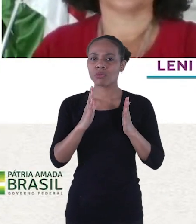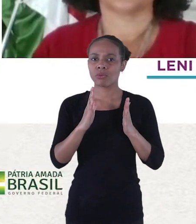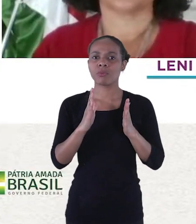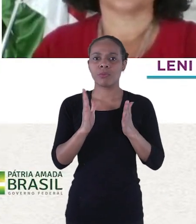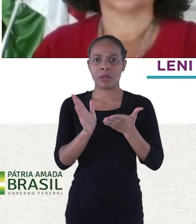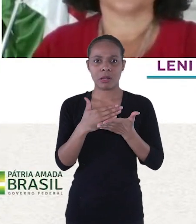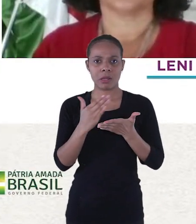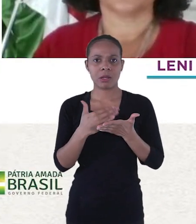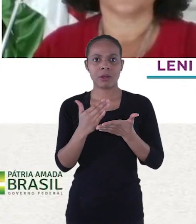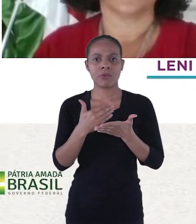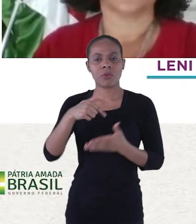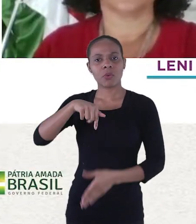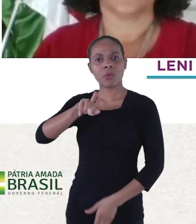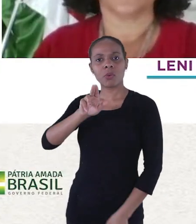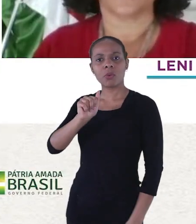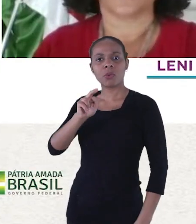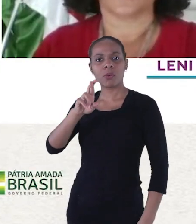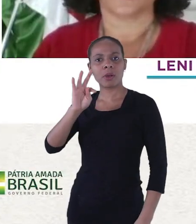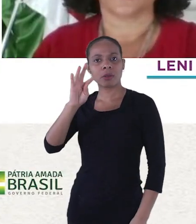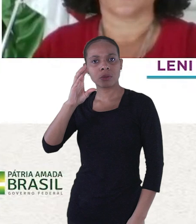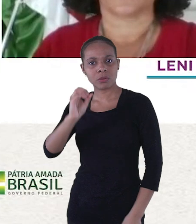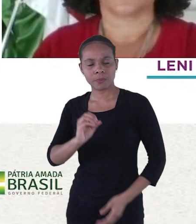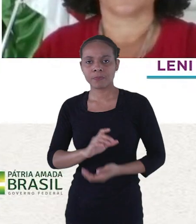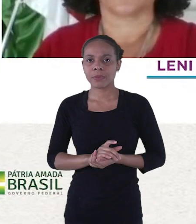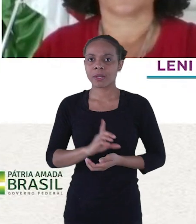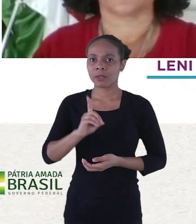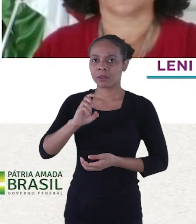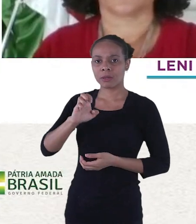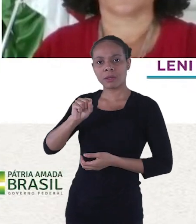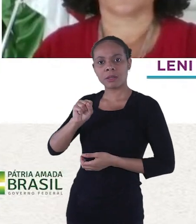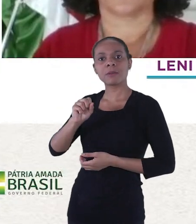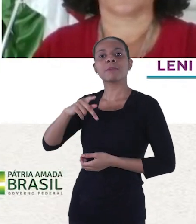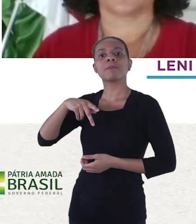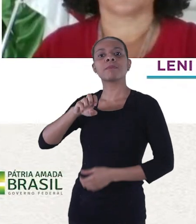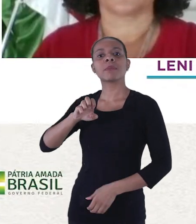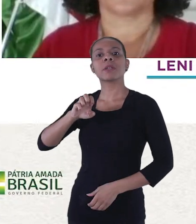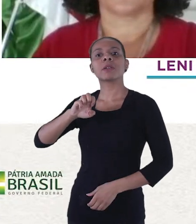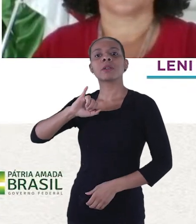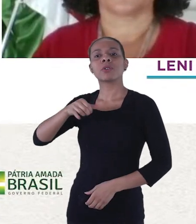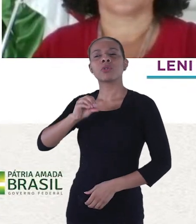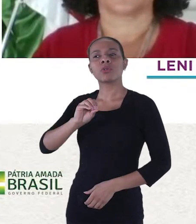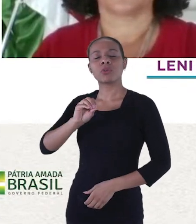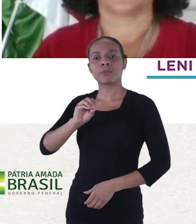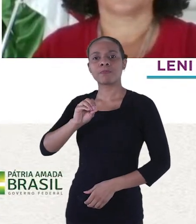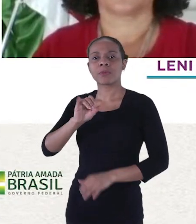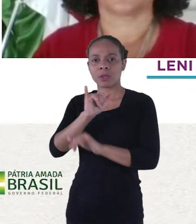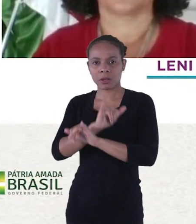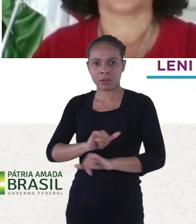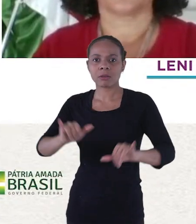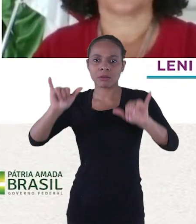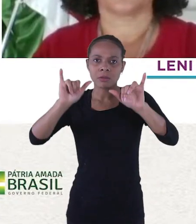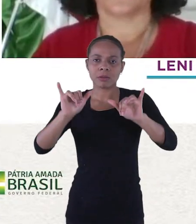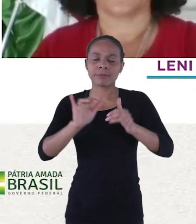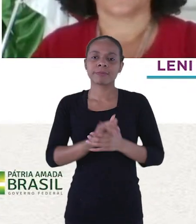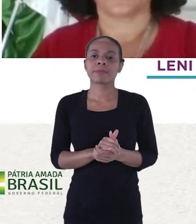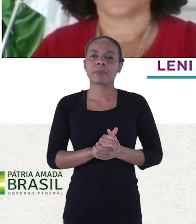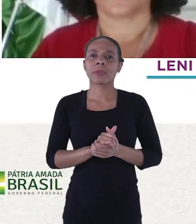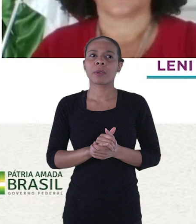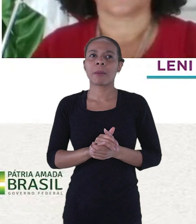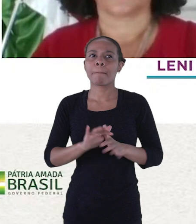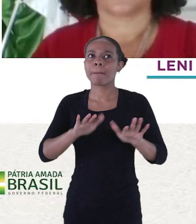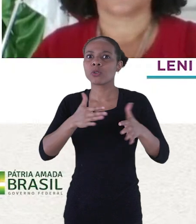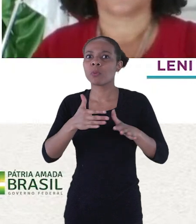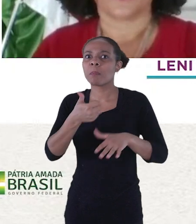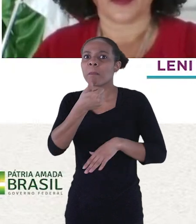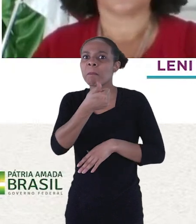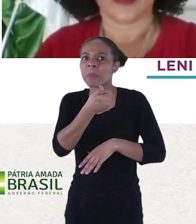foi lançado no dia 19 de agosto, né, na livraria Francisco Alves, ali no centro de São Paulo, na Líbia do Badaró. 1.500